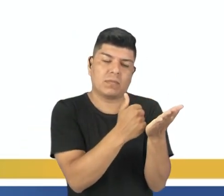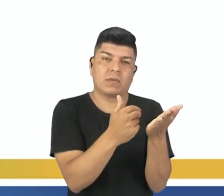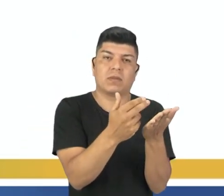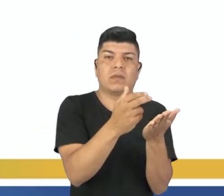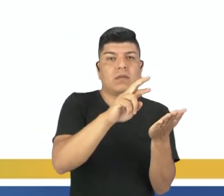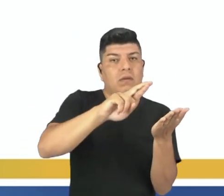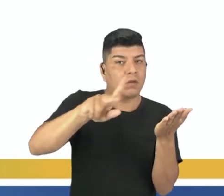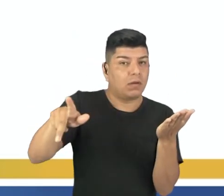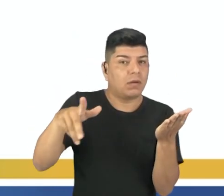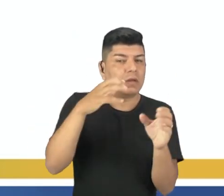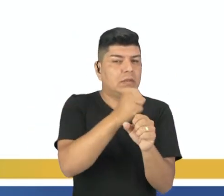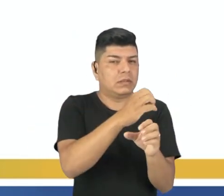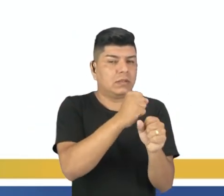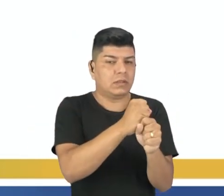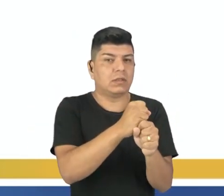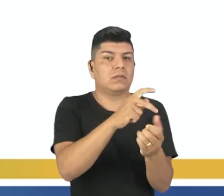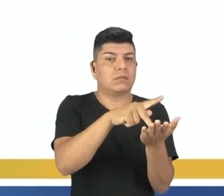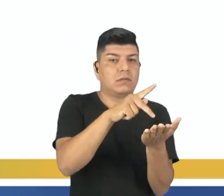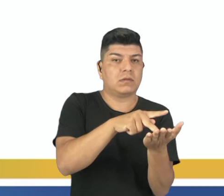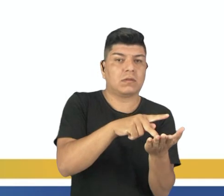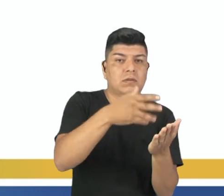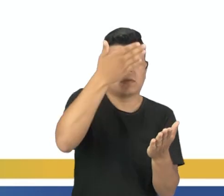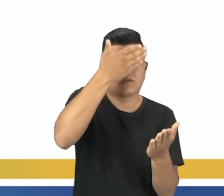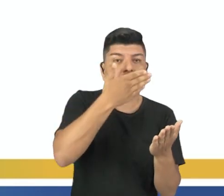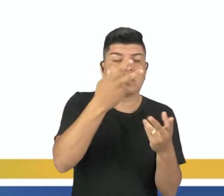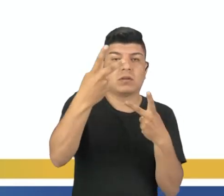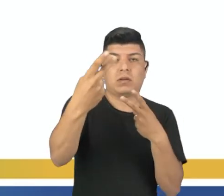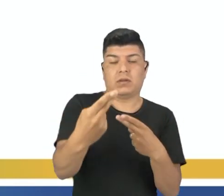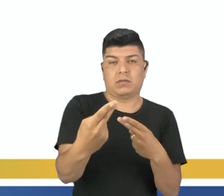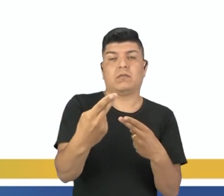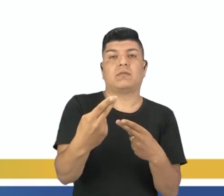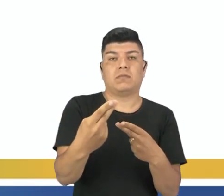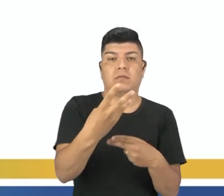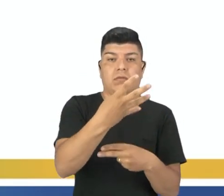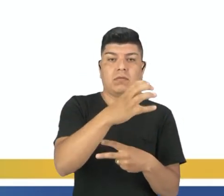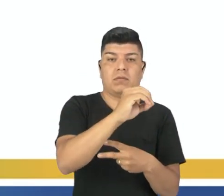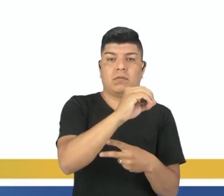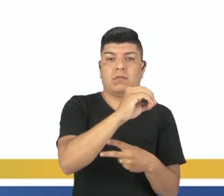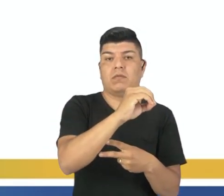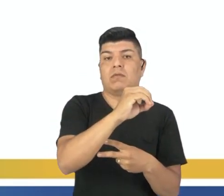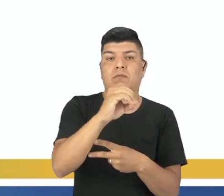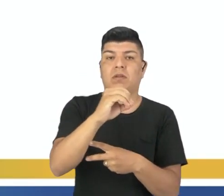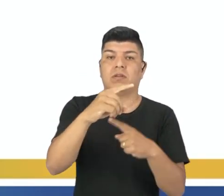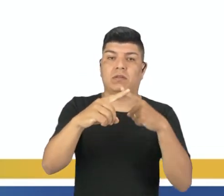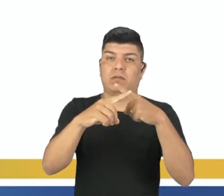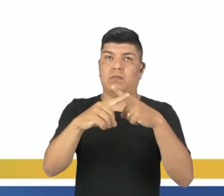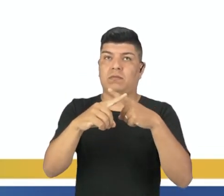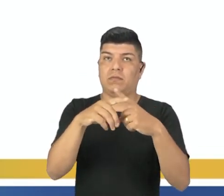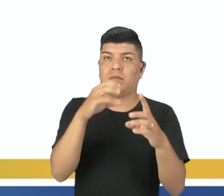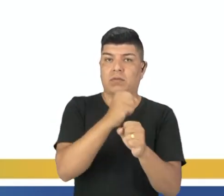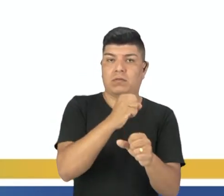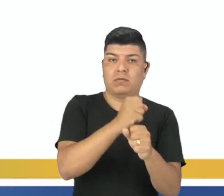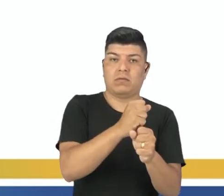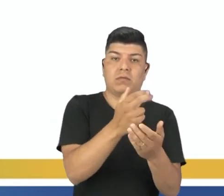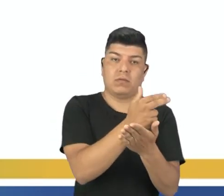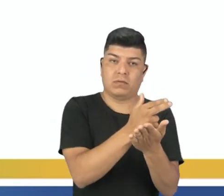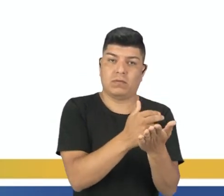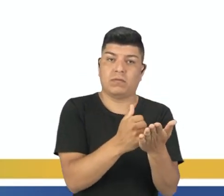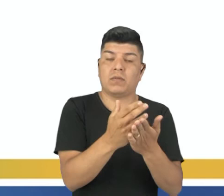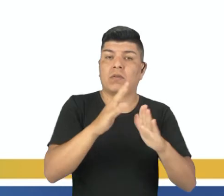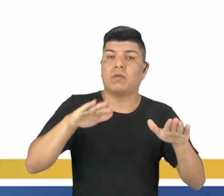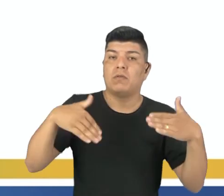escala diferente então ela calculou que a área real dessa frente ser igual a 400 vezes a hora calculada no desenho né